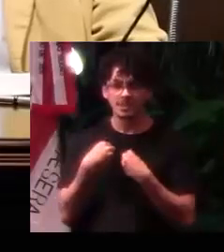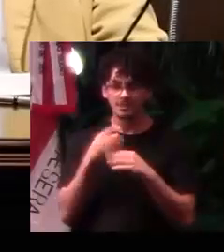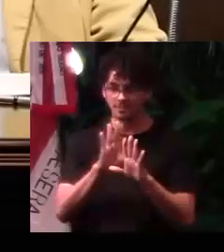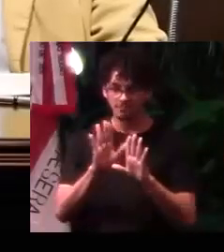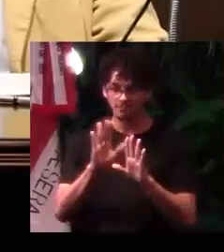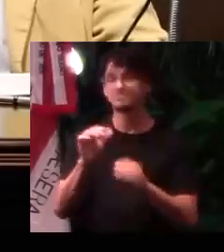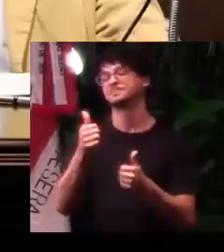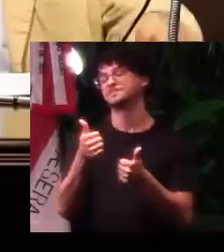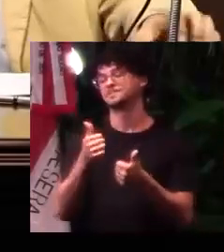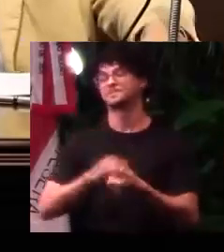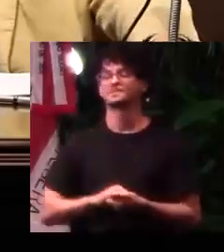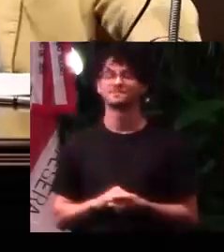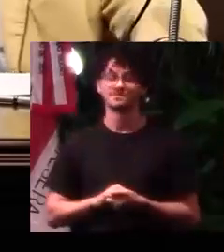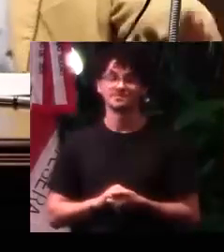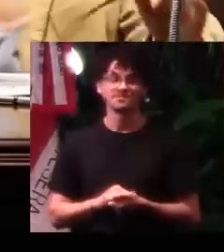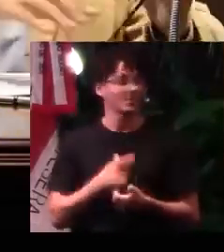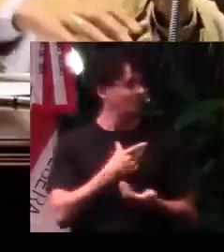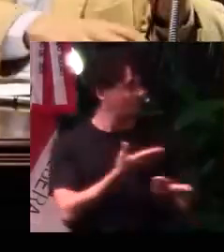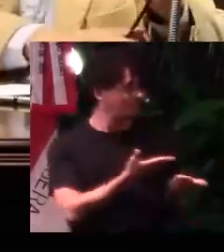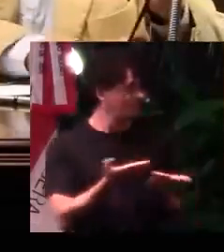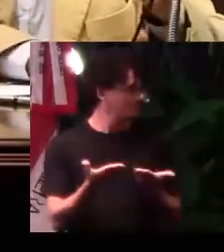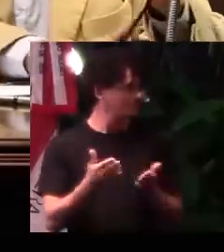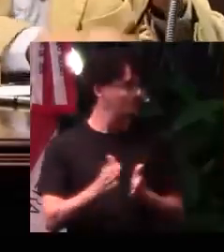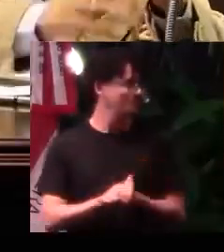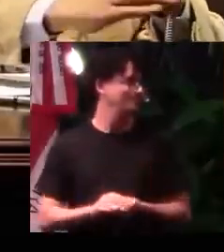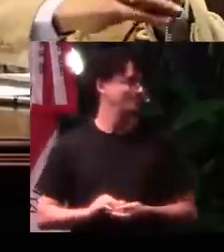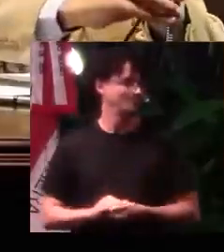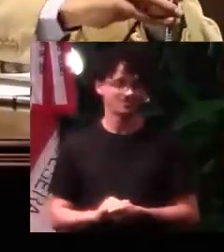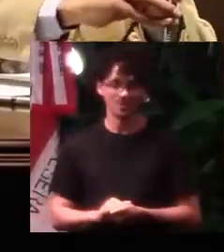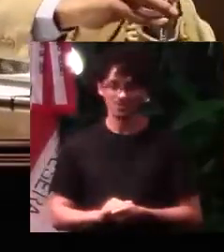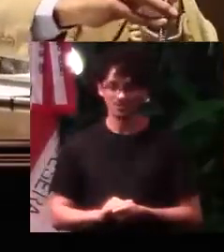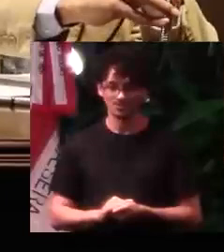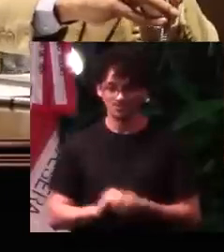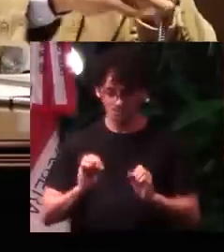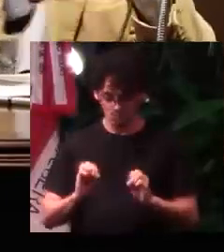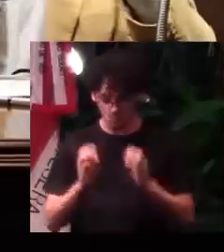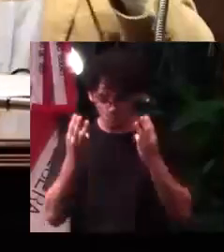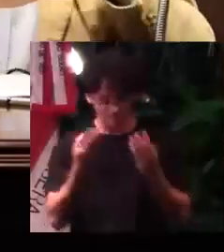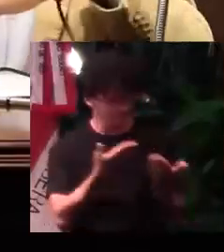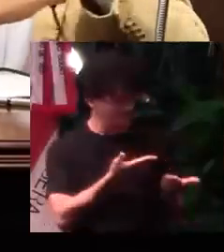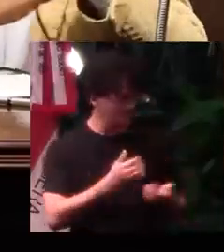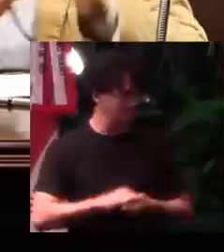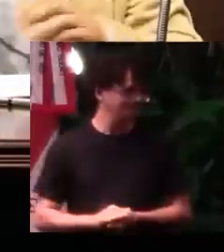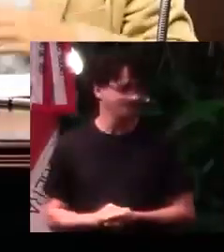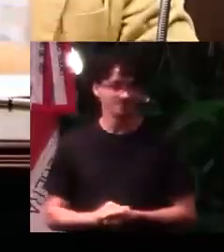Não? Então, Fernando, o show é seu.